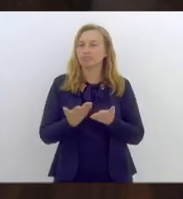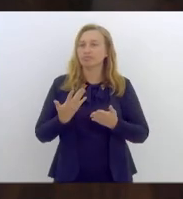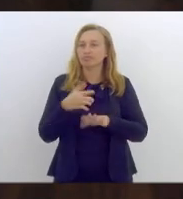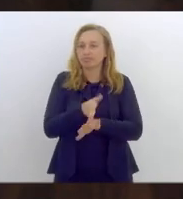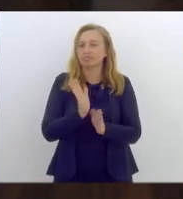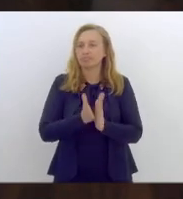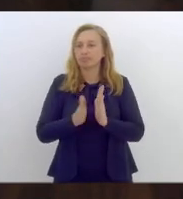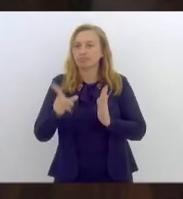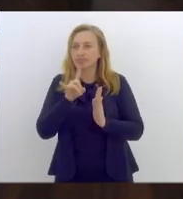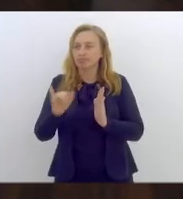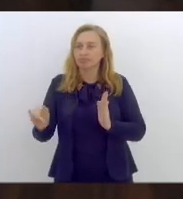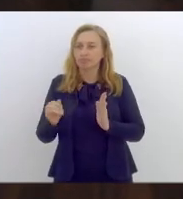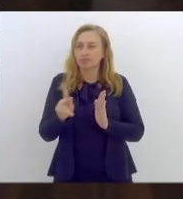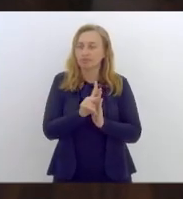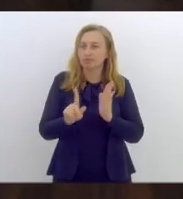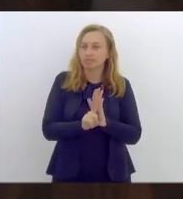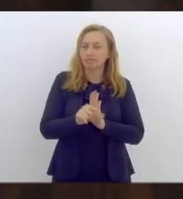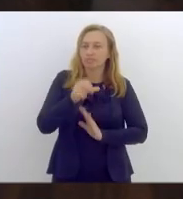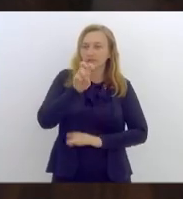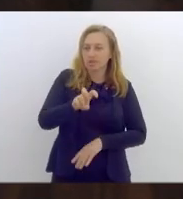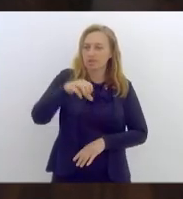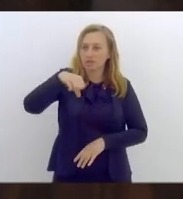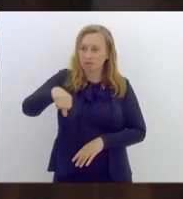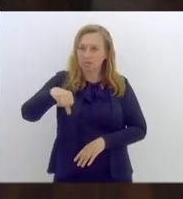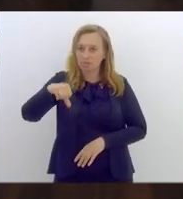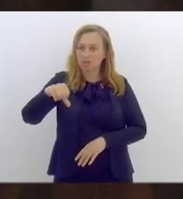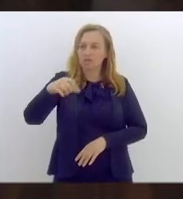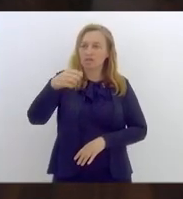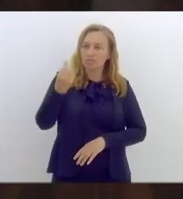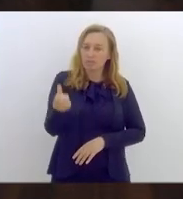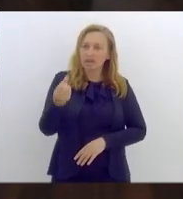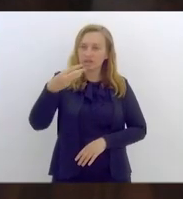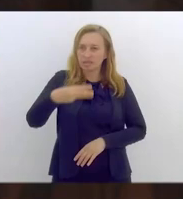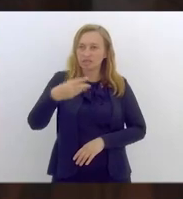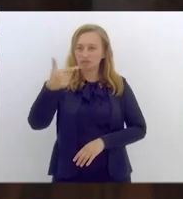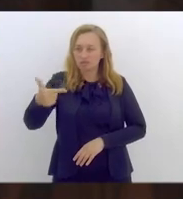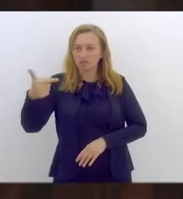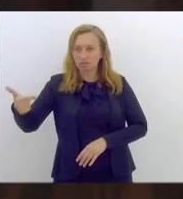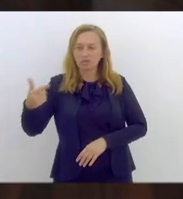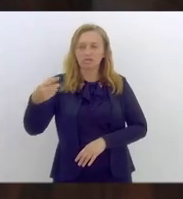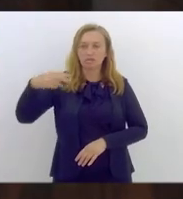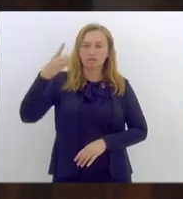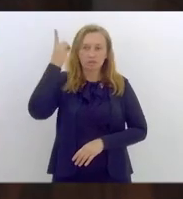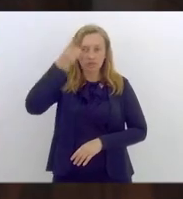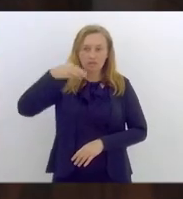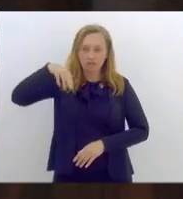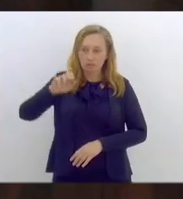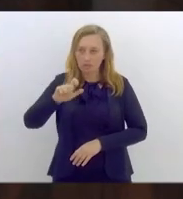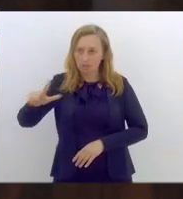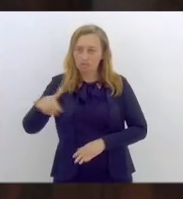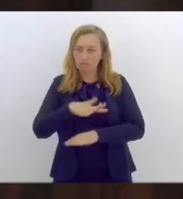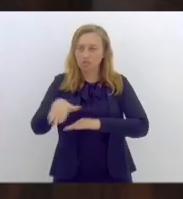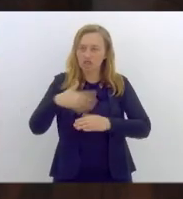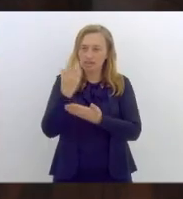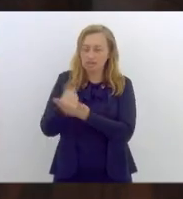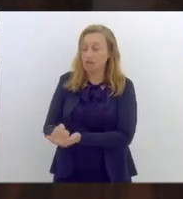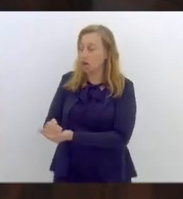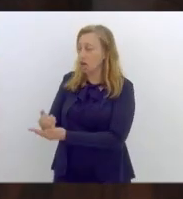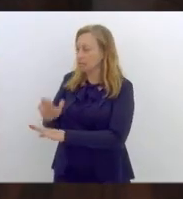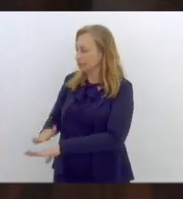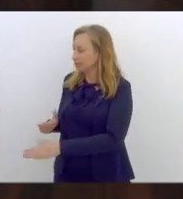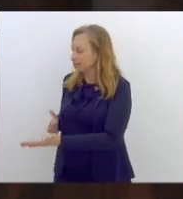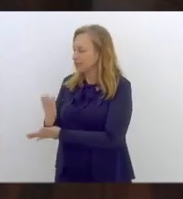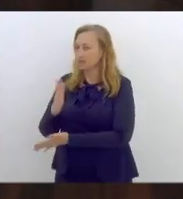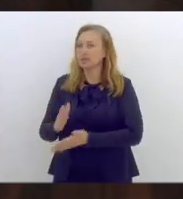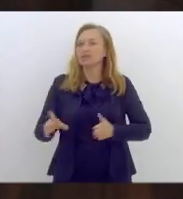inclusão na ordem do dia do projeto de lei número 5963 de 22 Deputado Noel de Carvalho seus que a prova estão